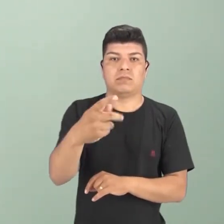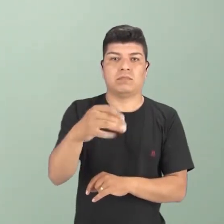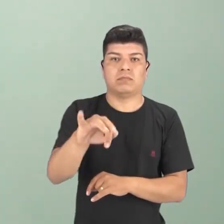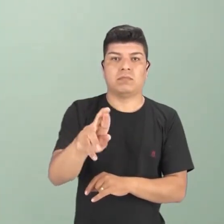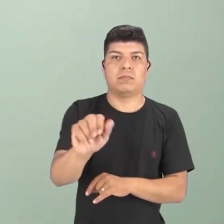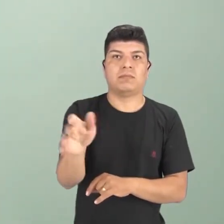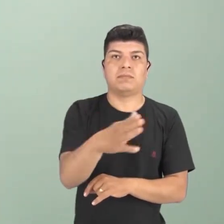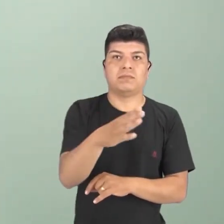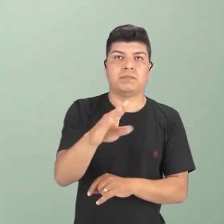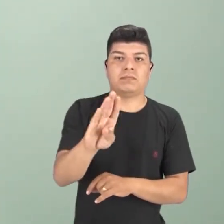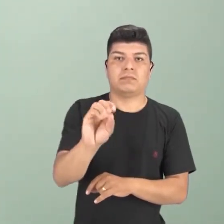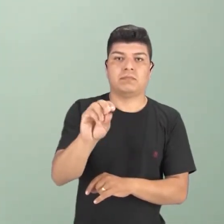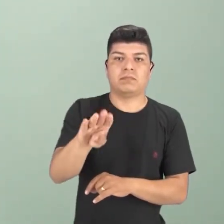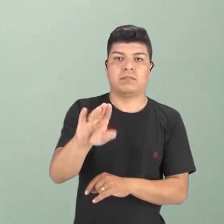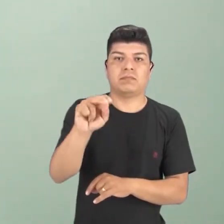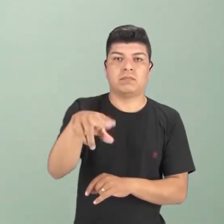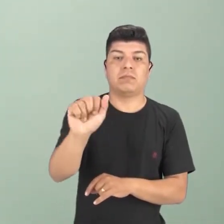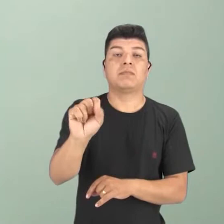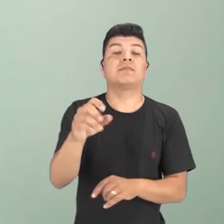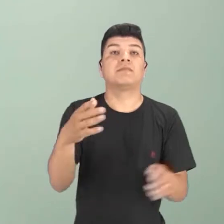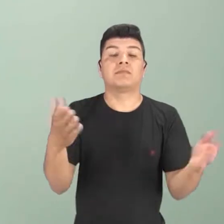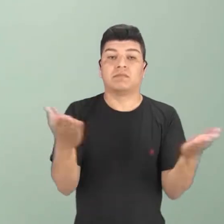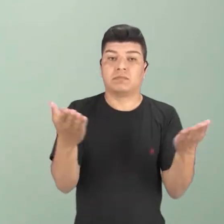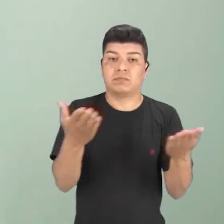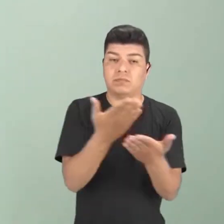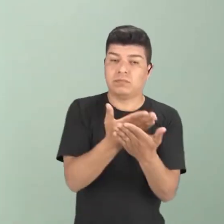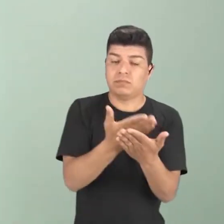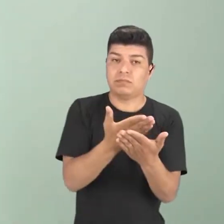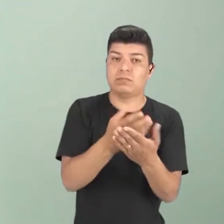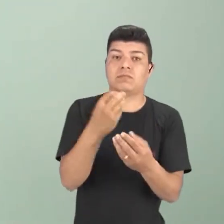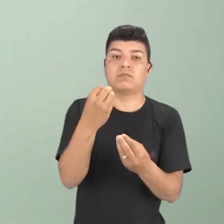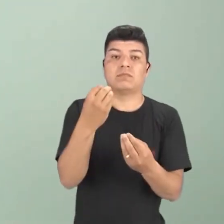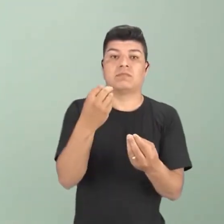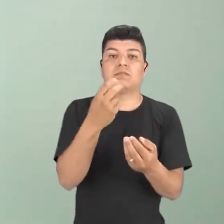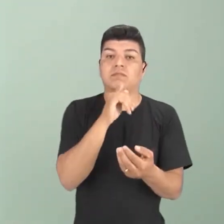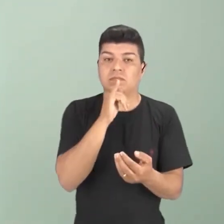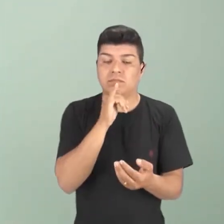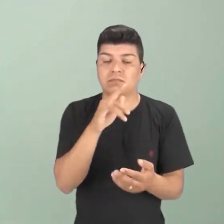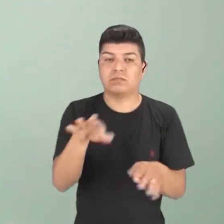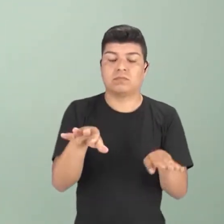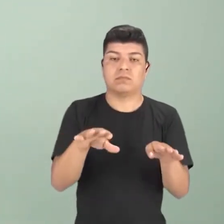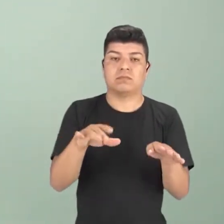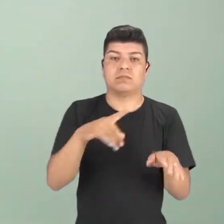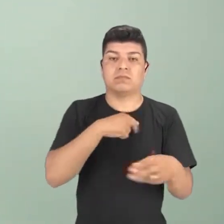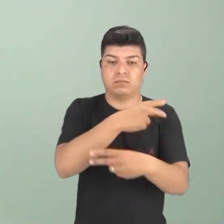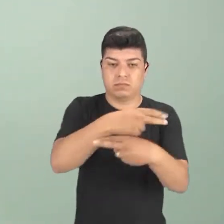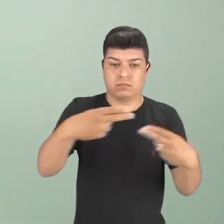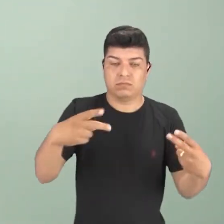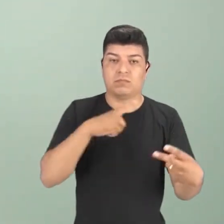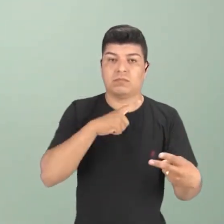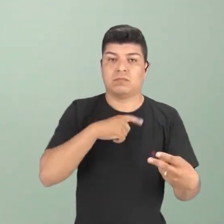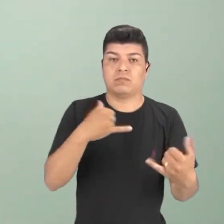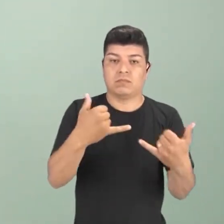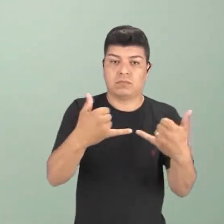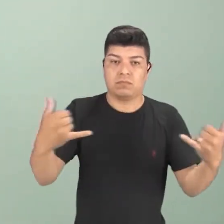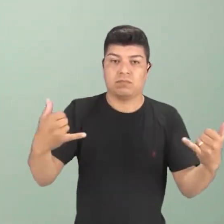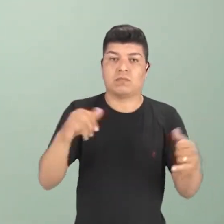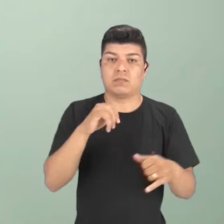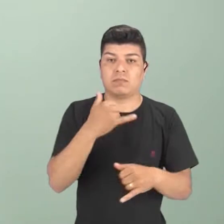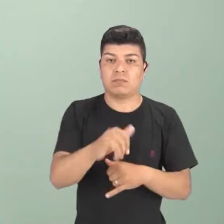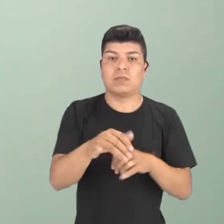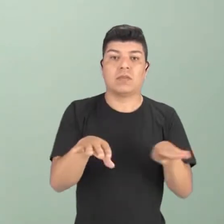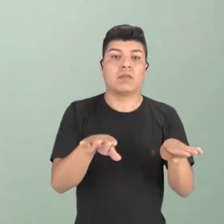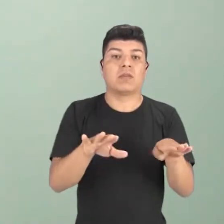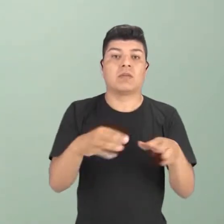mas por meio de sua corrente elétrica. E aí, dependendo do tipo de material em que essa corrente está sendo transmitida,